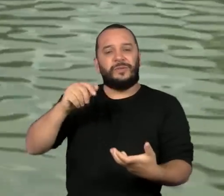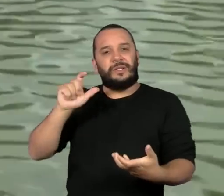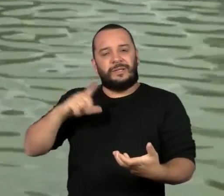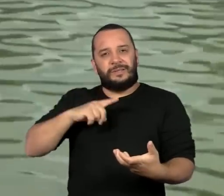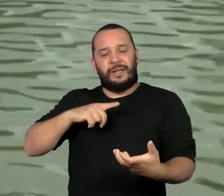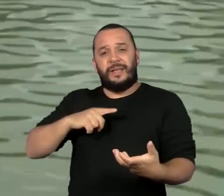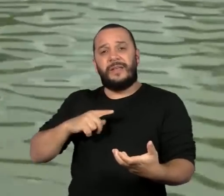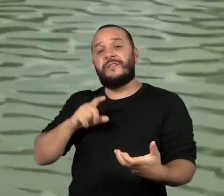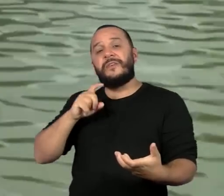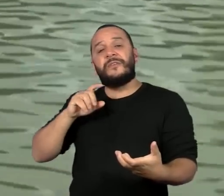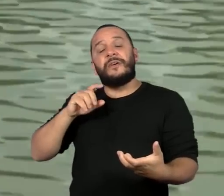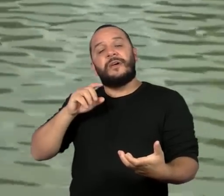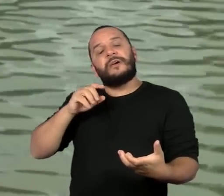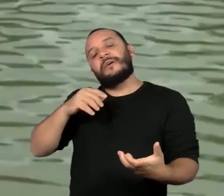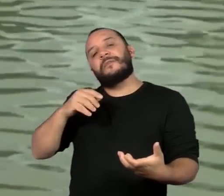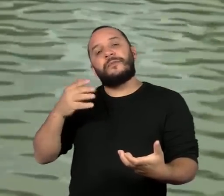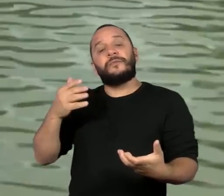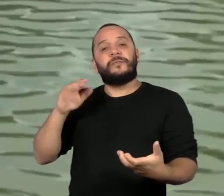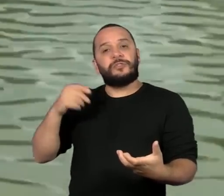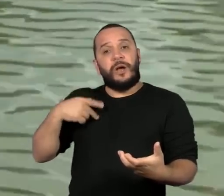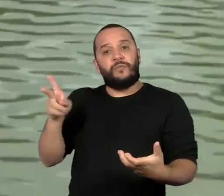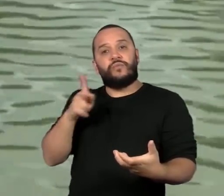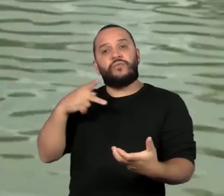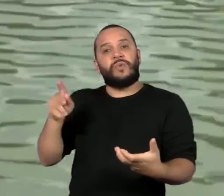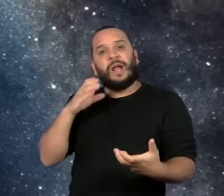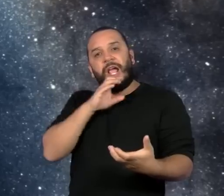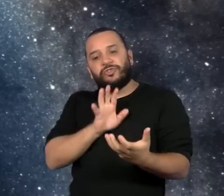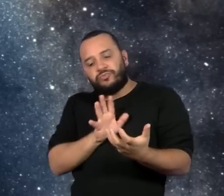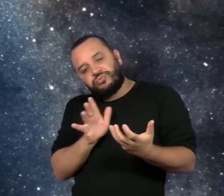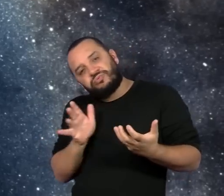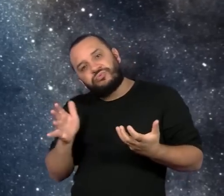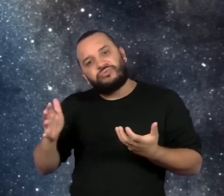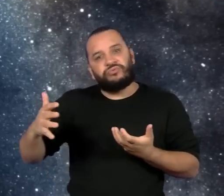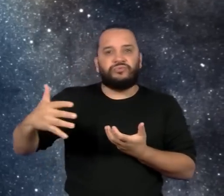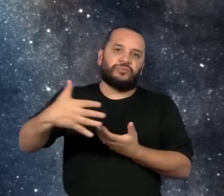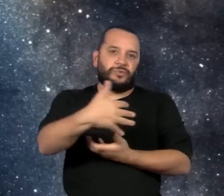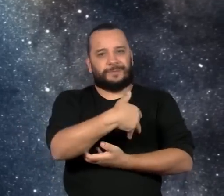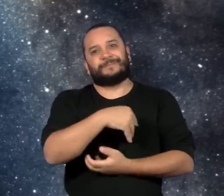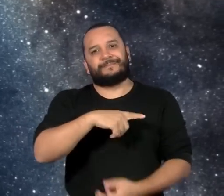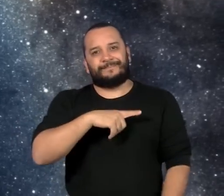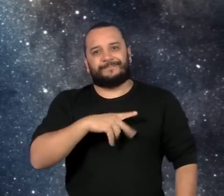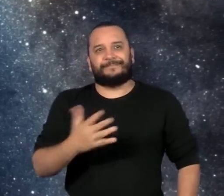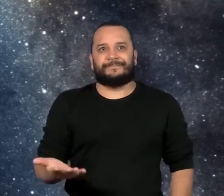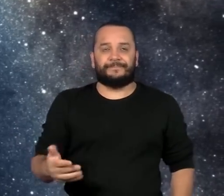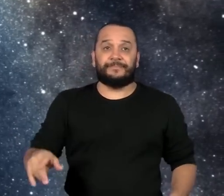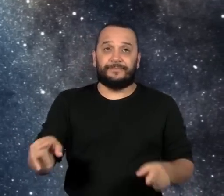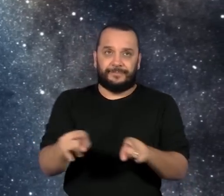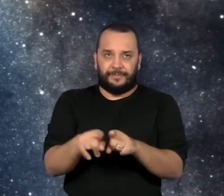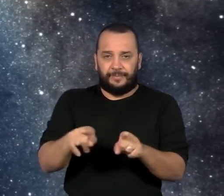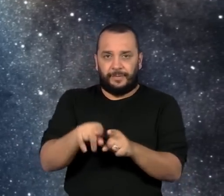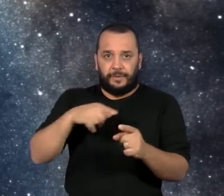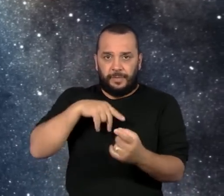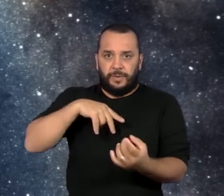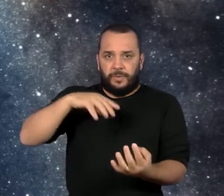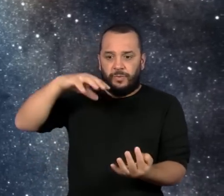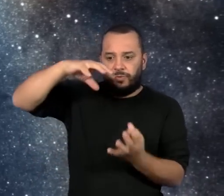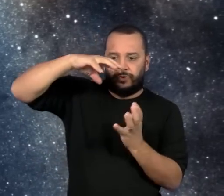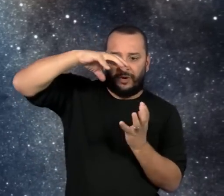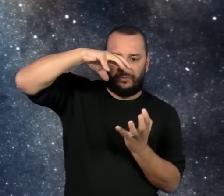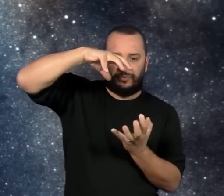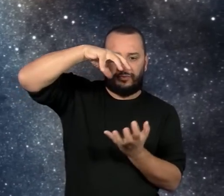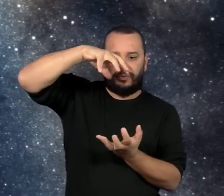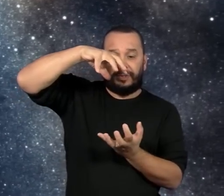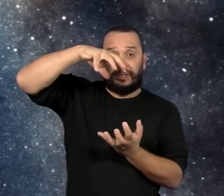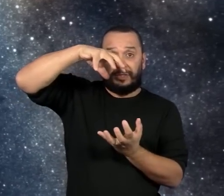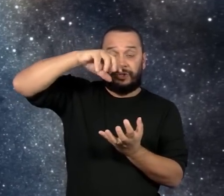o aquecimento das águas do Oceano Pacífico. O eixo da Terra mudou em consequência da